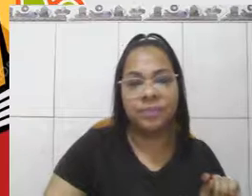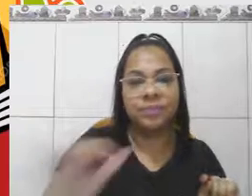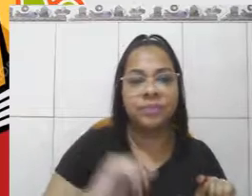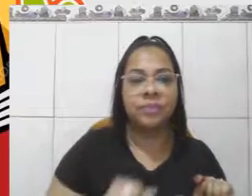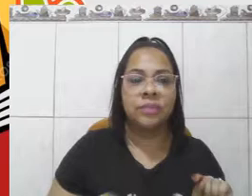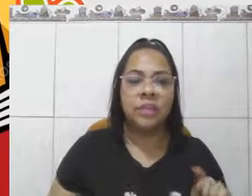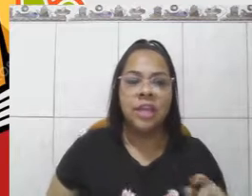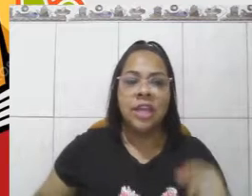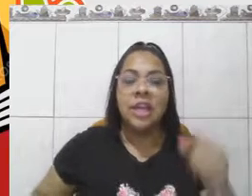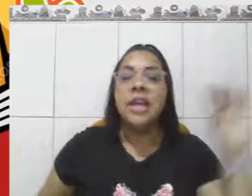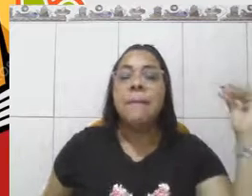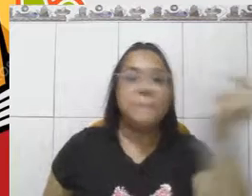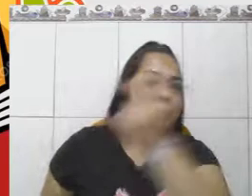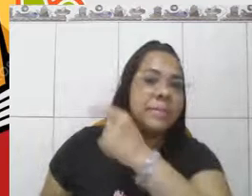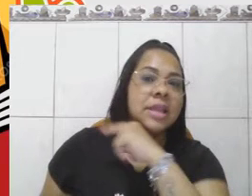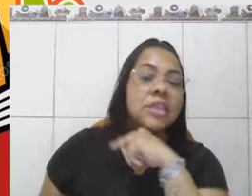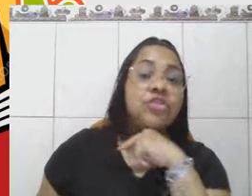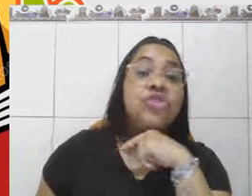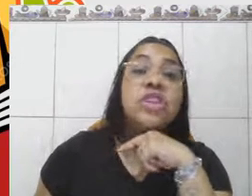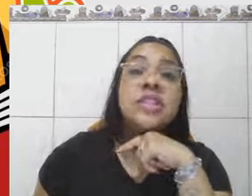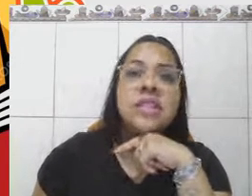111.